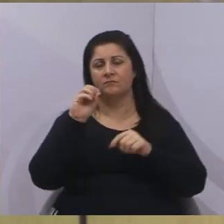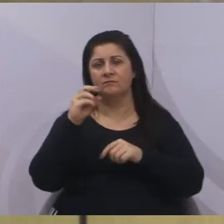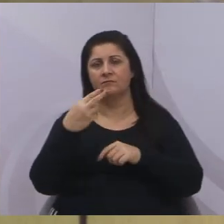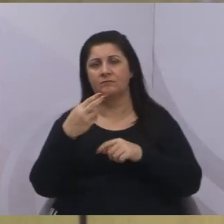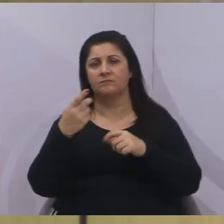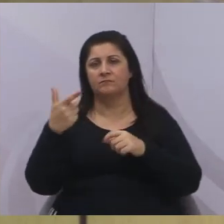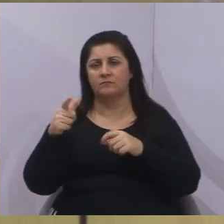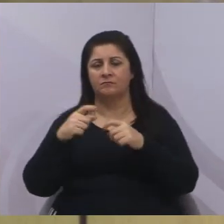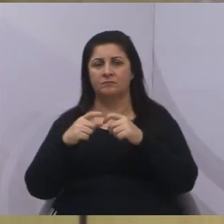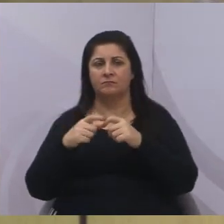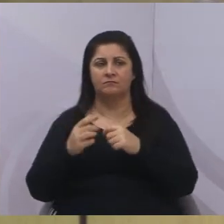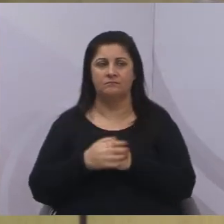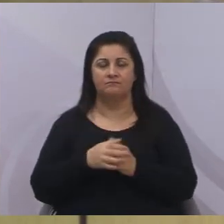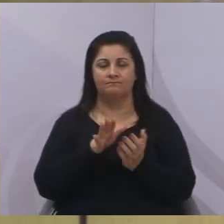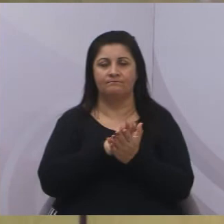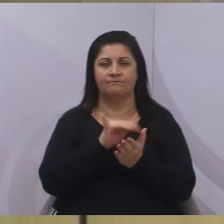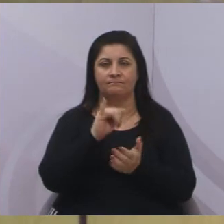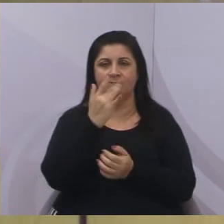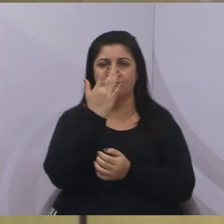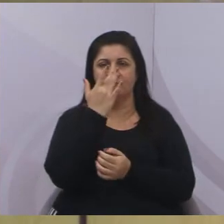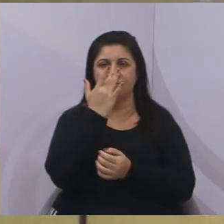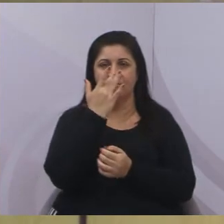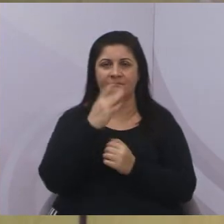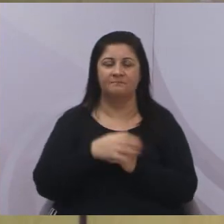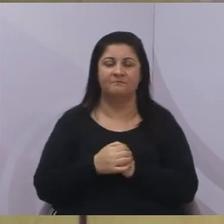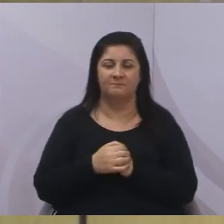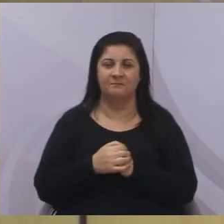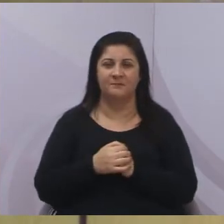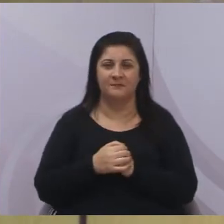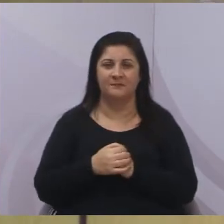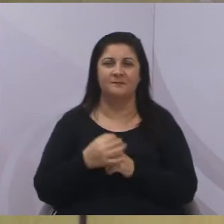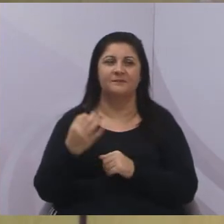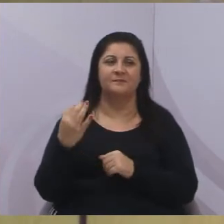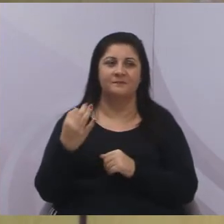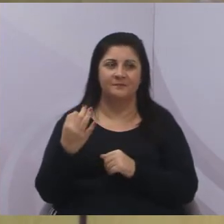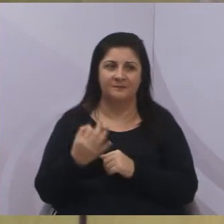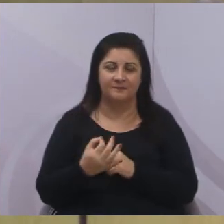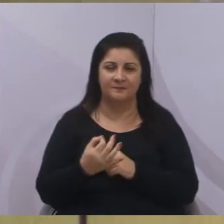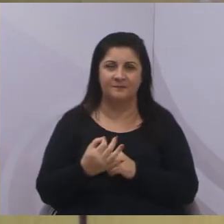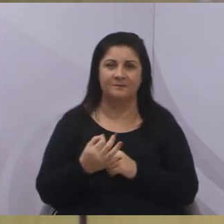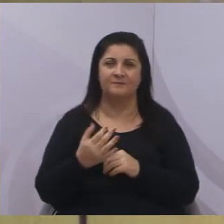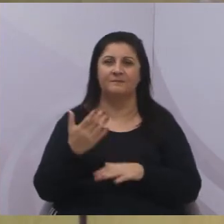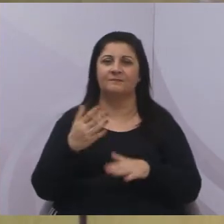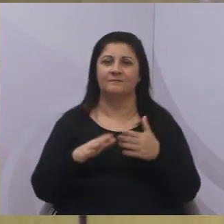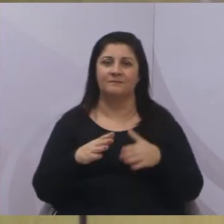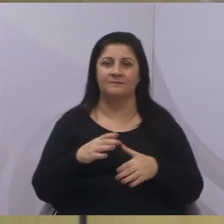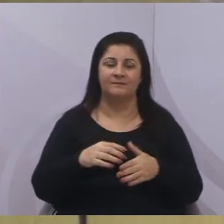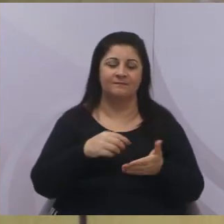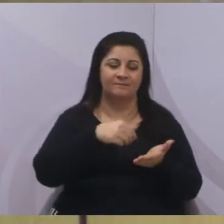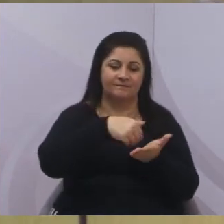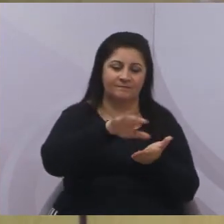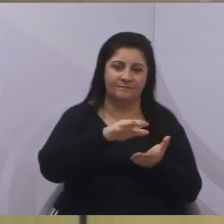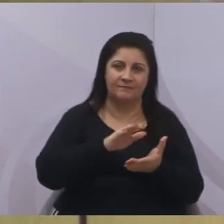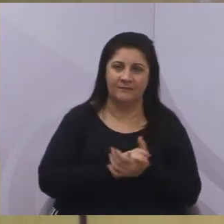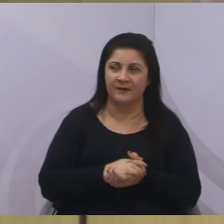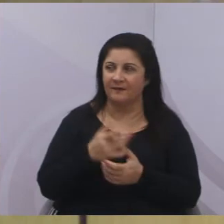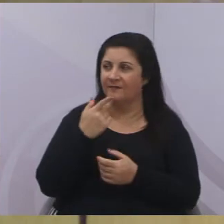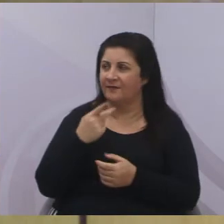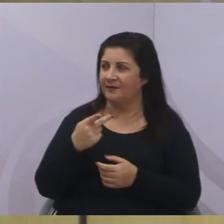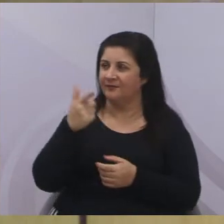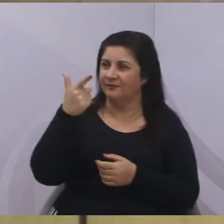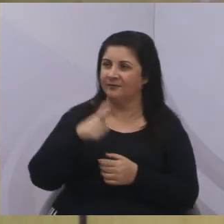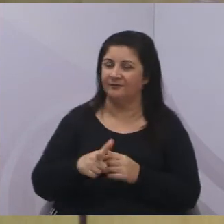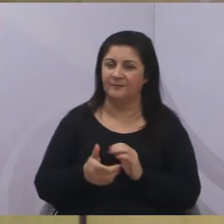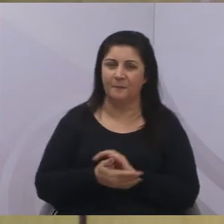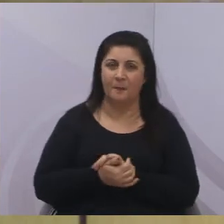E Jacareí é muito chato, com certeza, assim, absoluta, que às vezes a gente manda a pauta e eles falam de novo, vocês aqui,